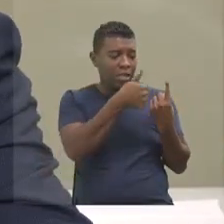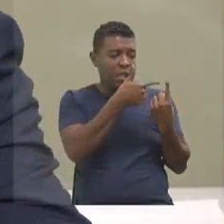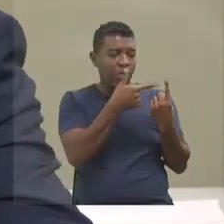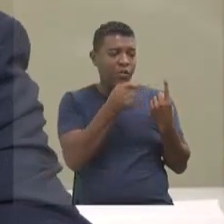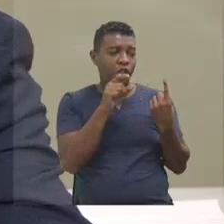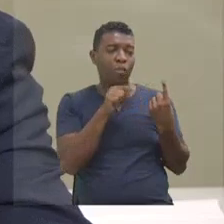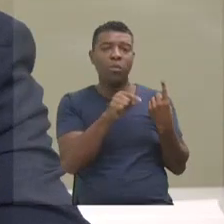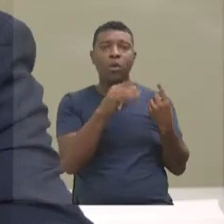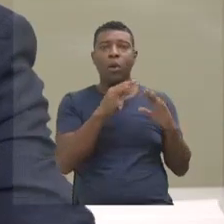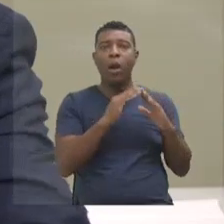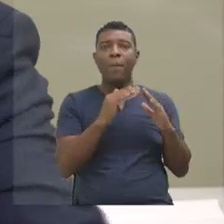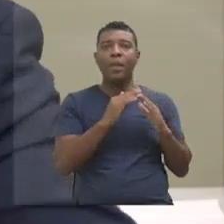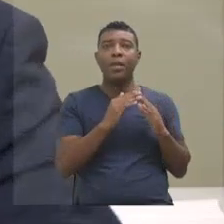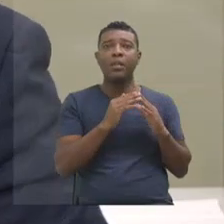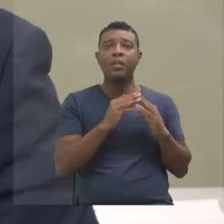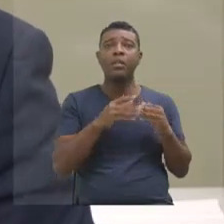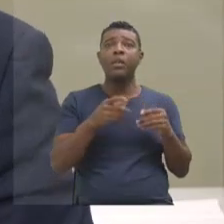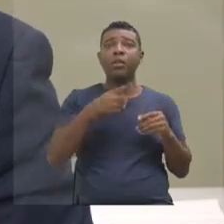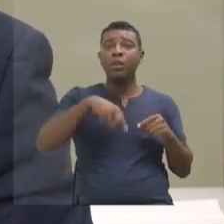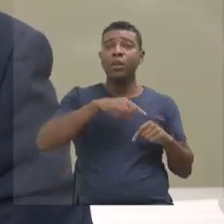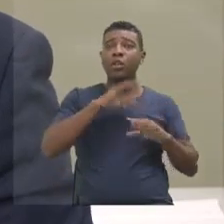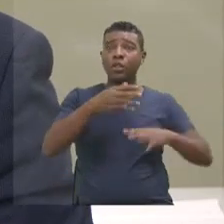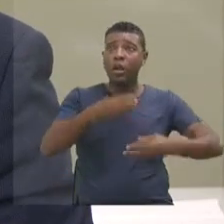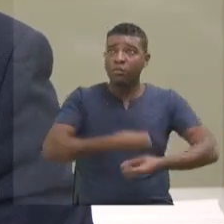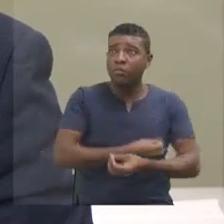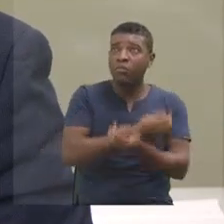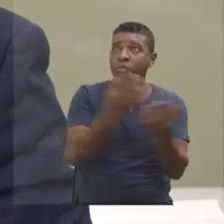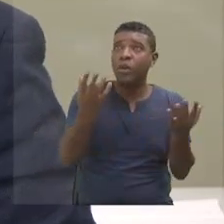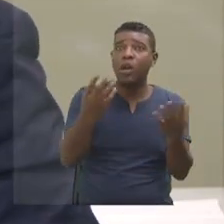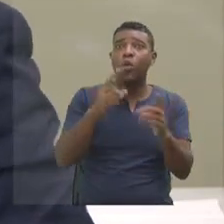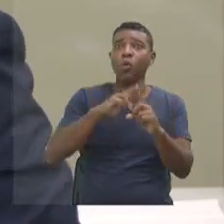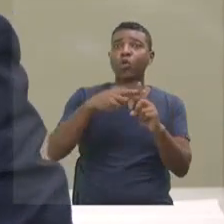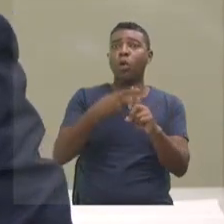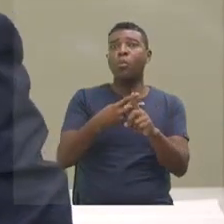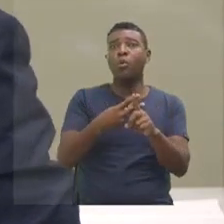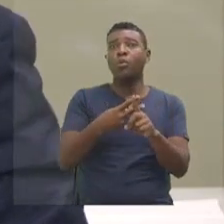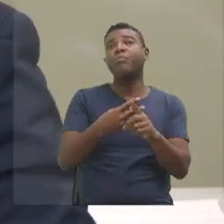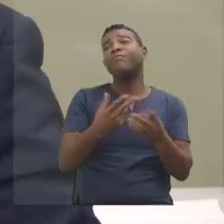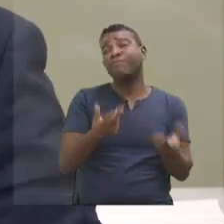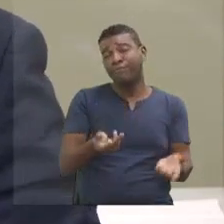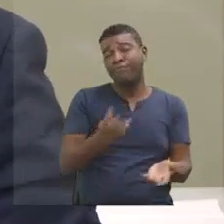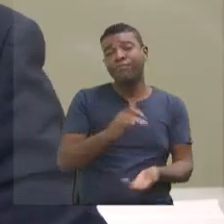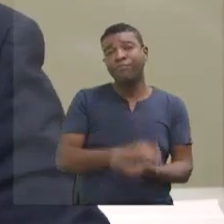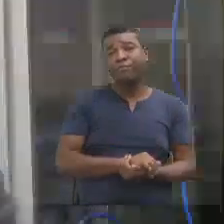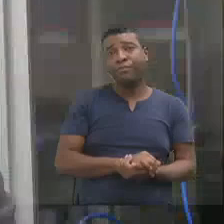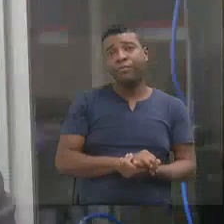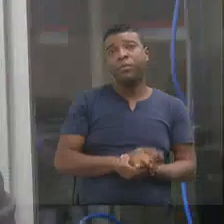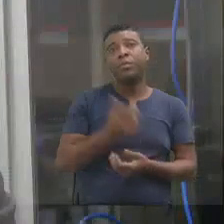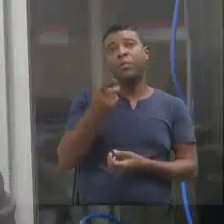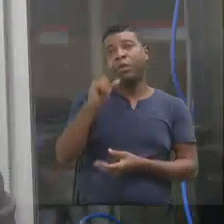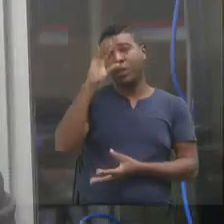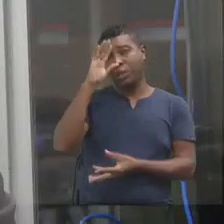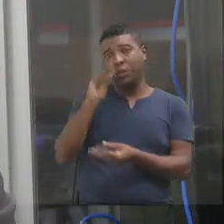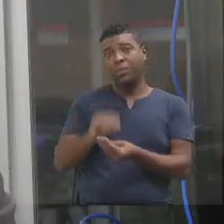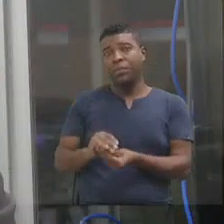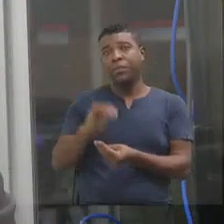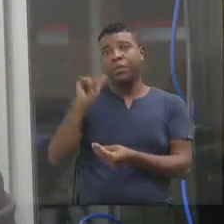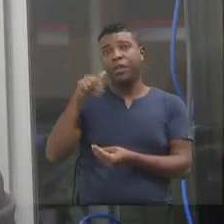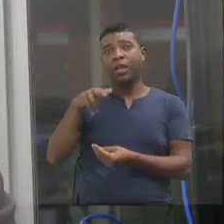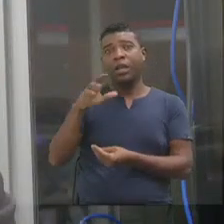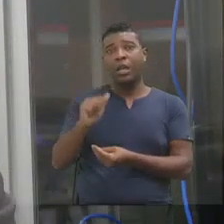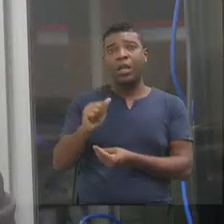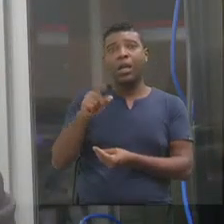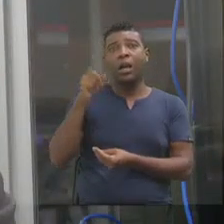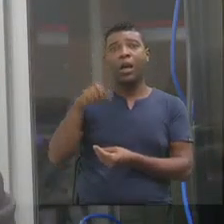mamógrafo Brasil afora o dobro do que é o necessário e outra conclusão do INCA também da Sociedade Brasileira